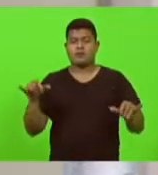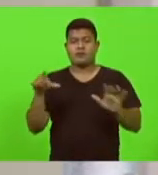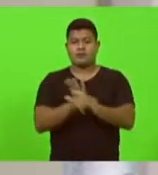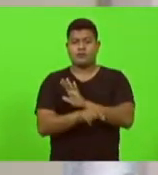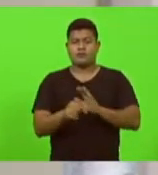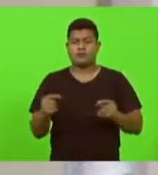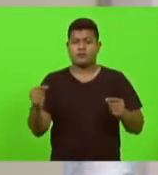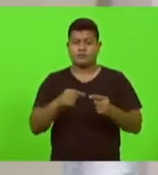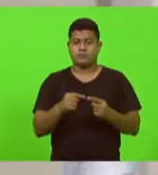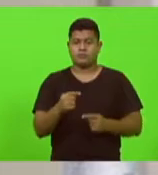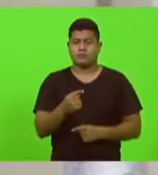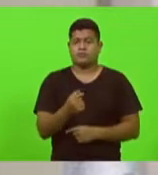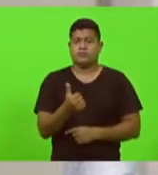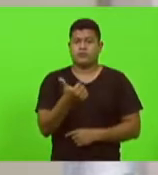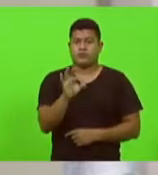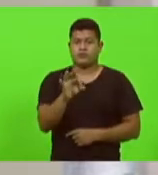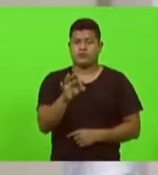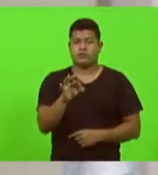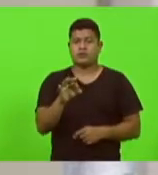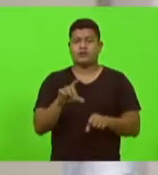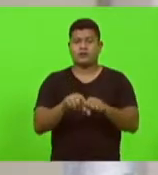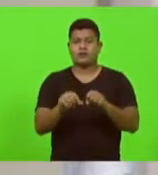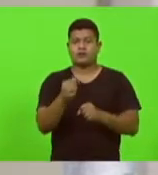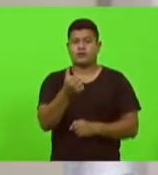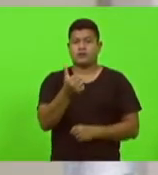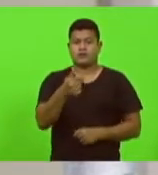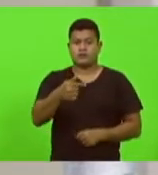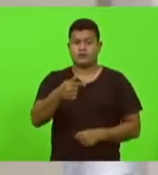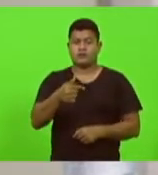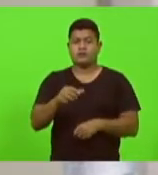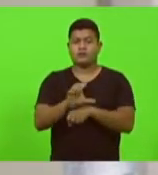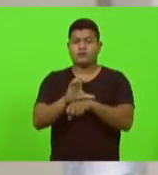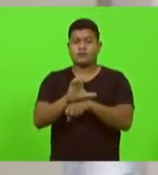artigo 71 da Constituição do Estado de Santa Catarina.